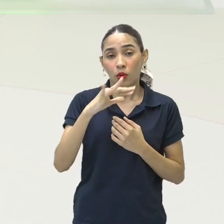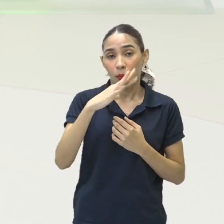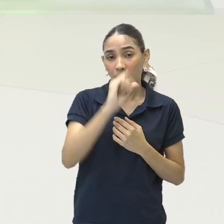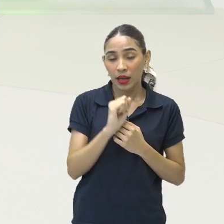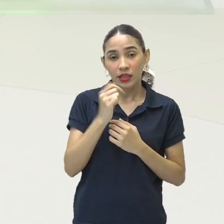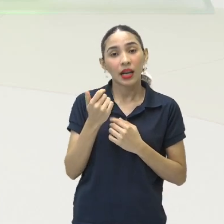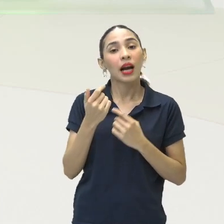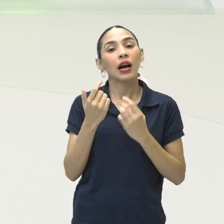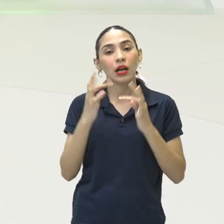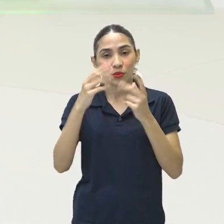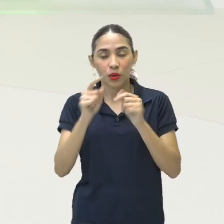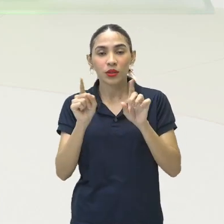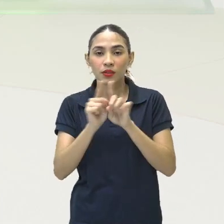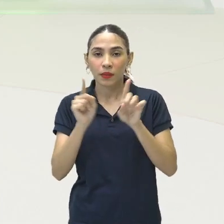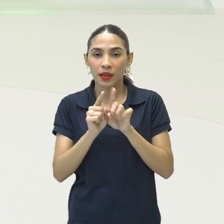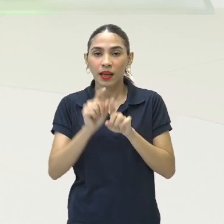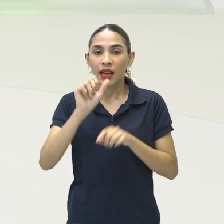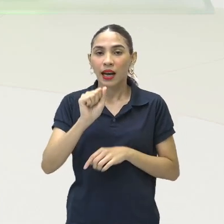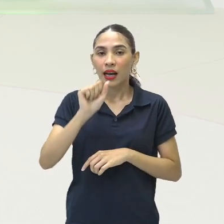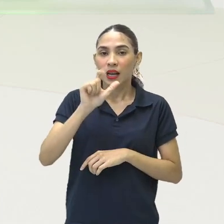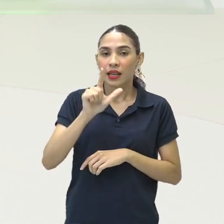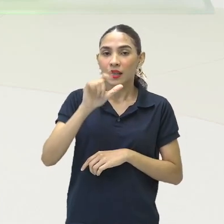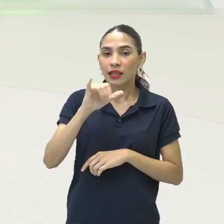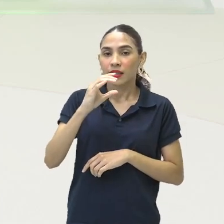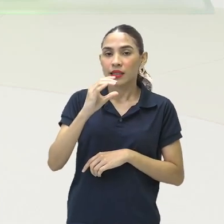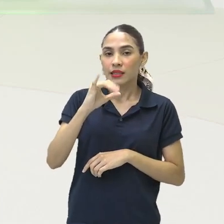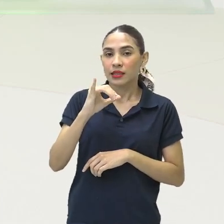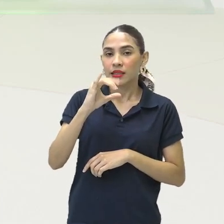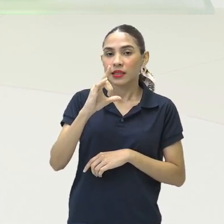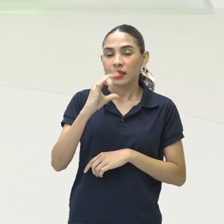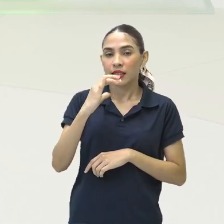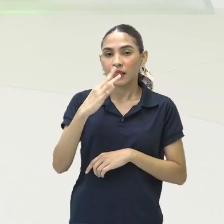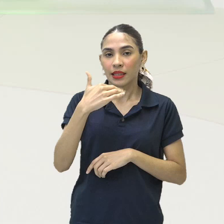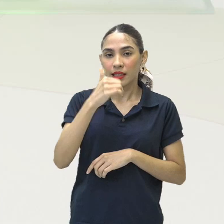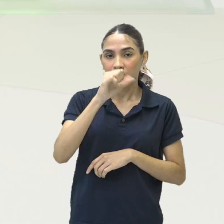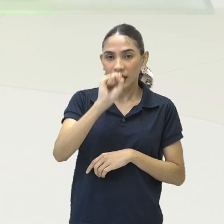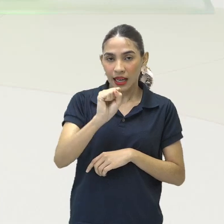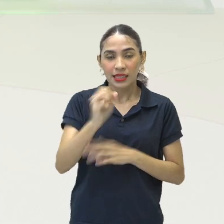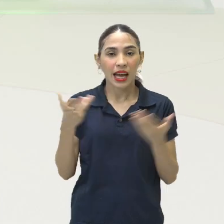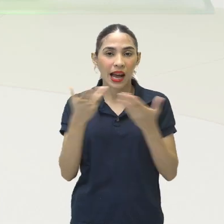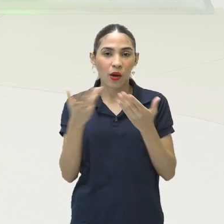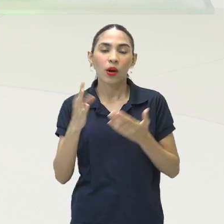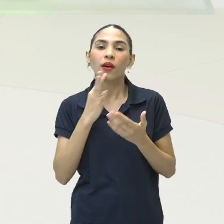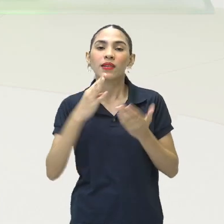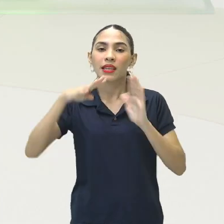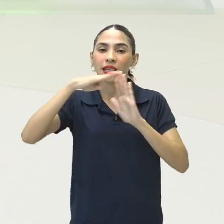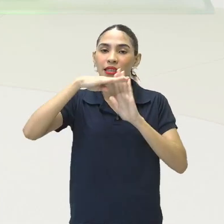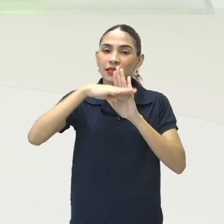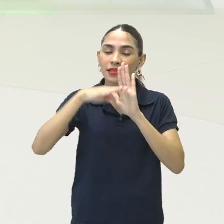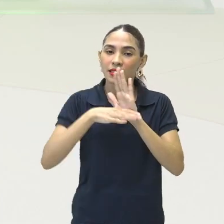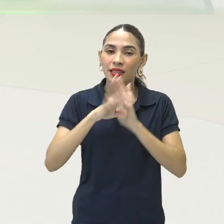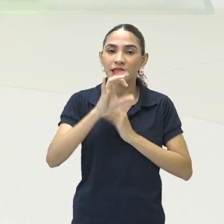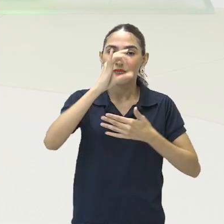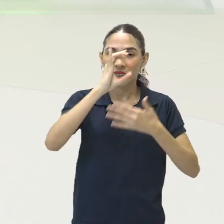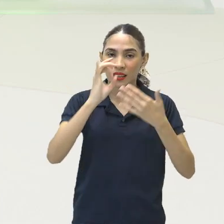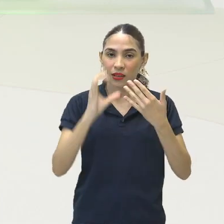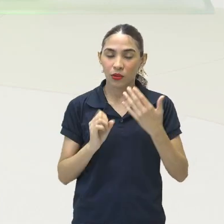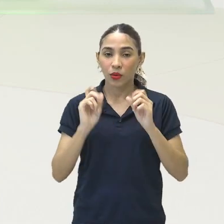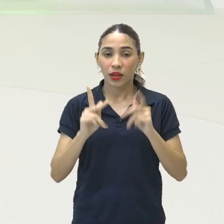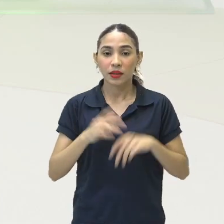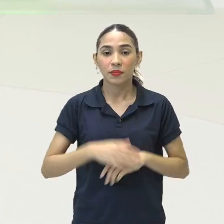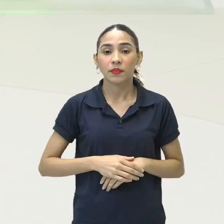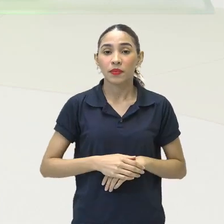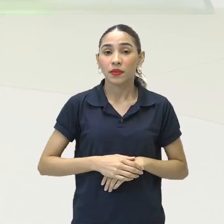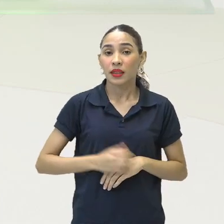as outras serão as alicíclicas. Agora, nós vamos conhecer a classificação de cada uma delas também.